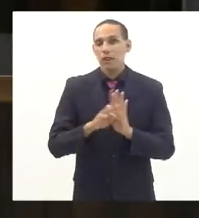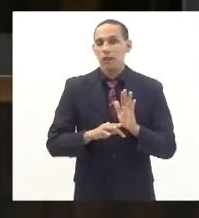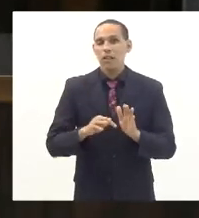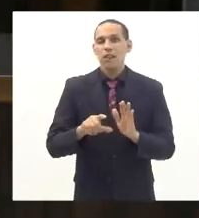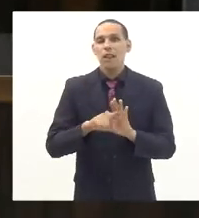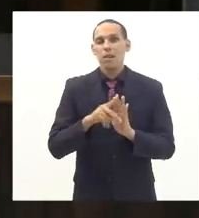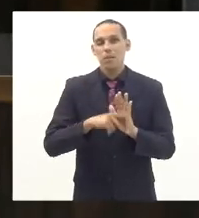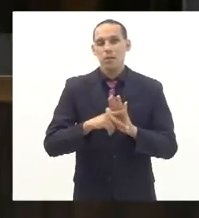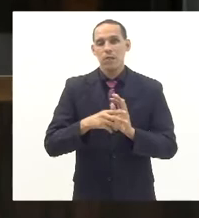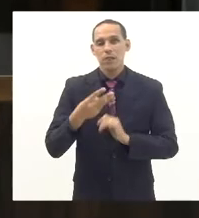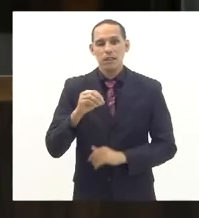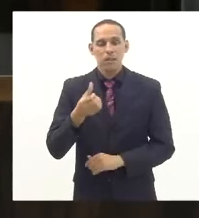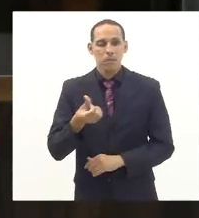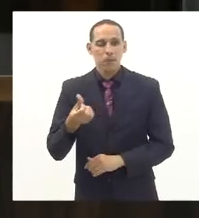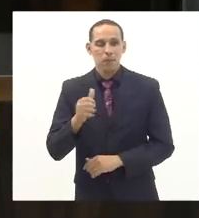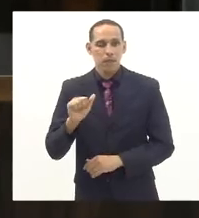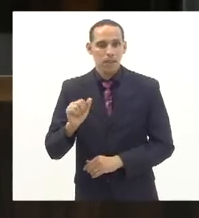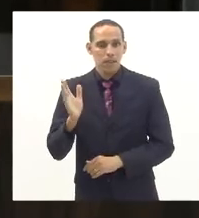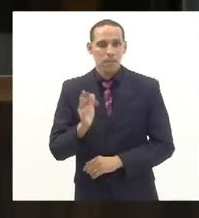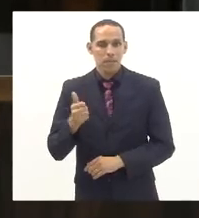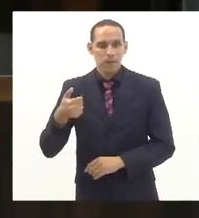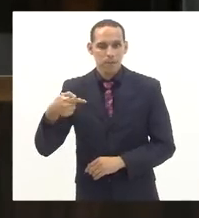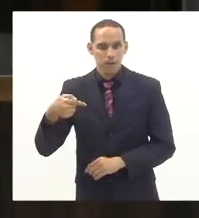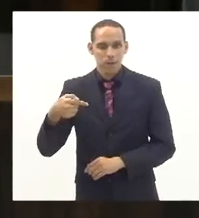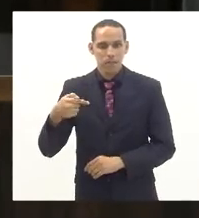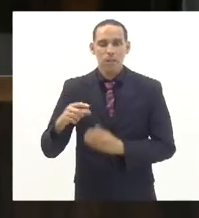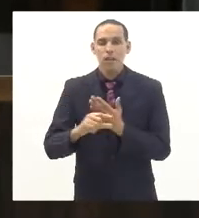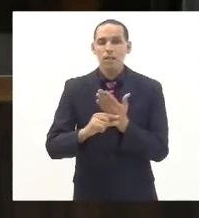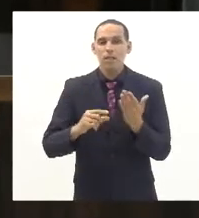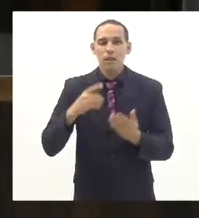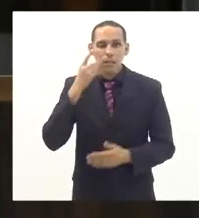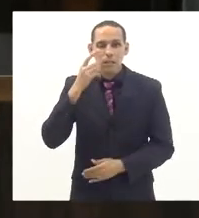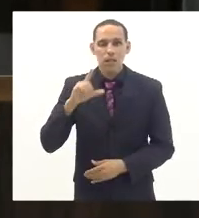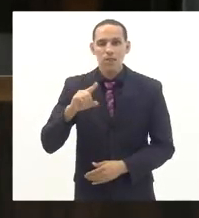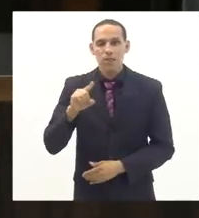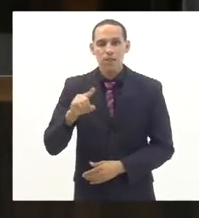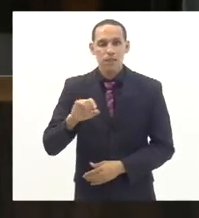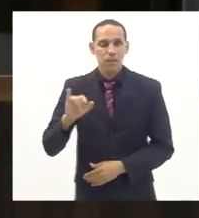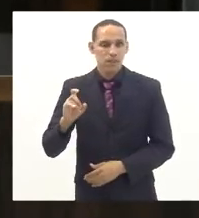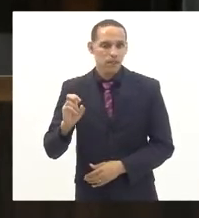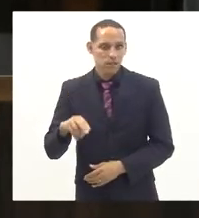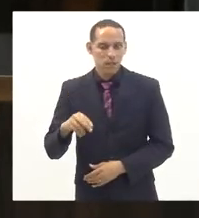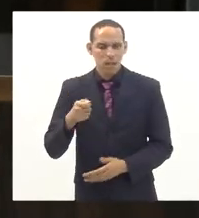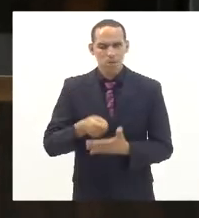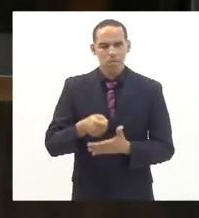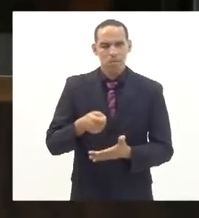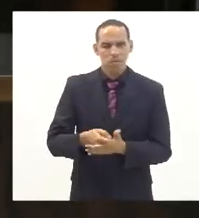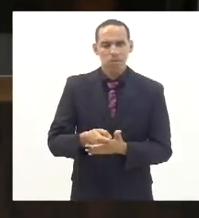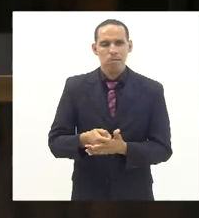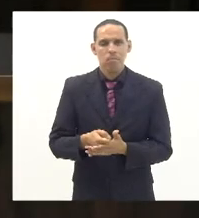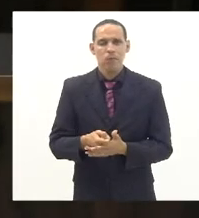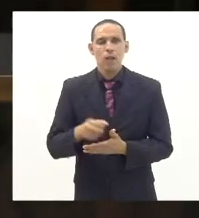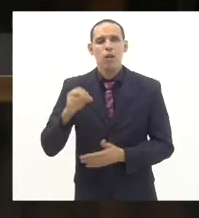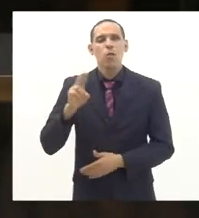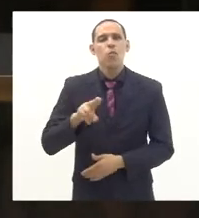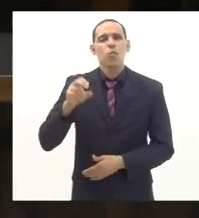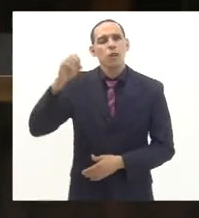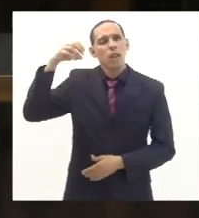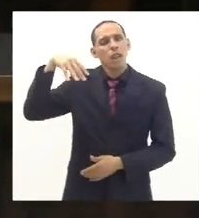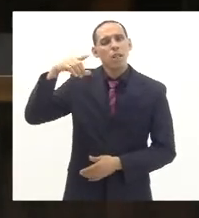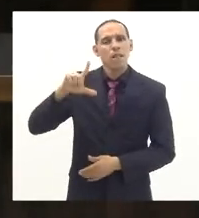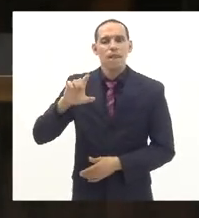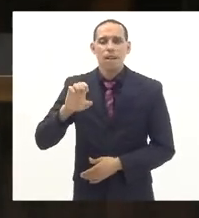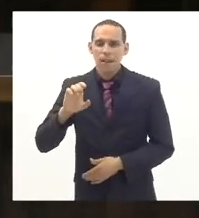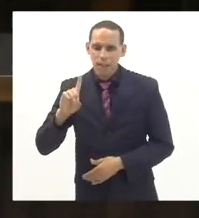projeto de lei 3066 ad-17 de autoria da deputada azeda dispõe sobre a obrigatoriedade do uso de lâmpadas de